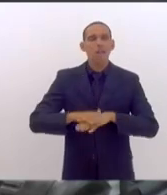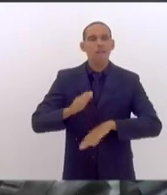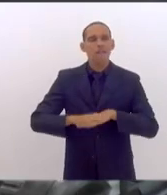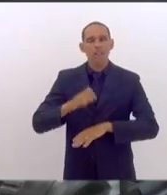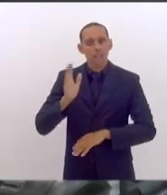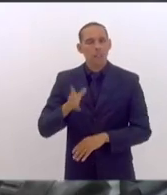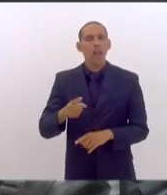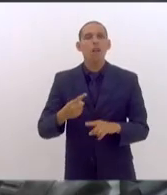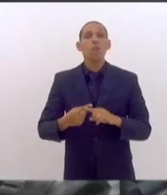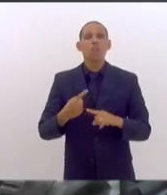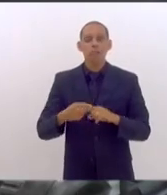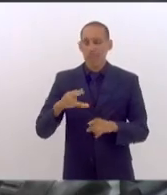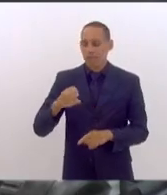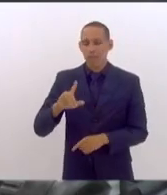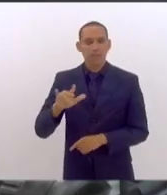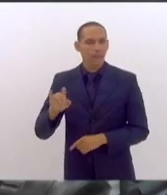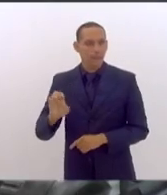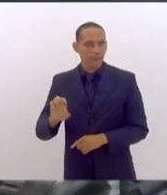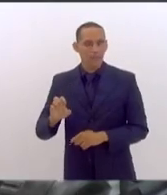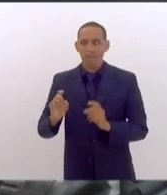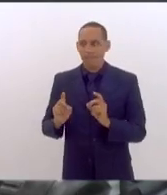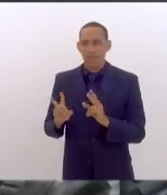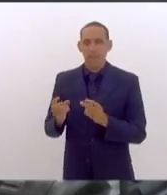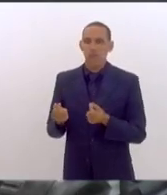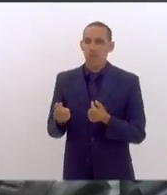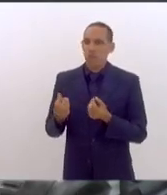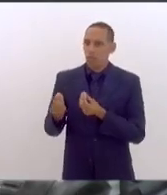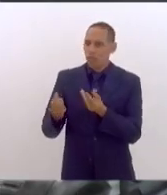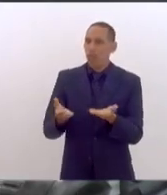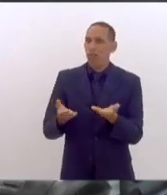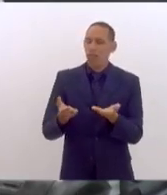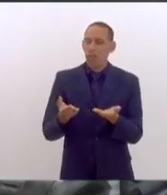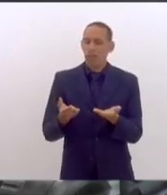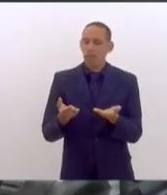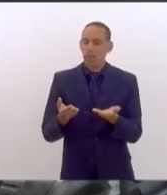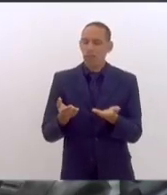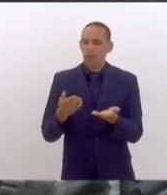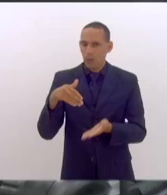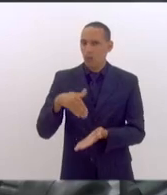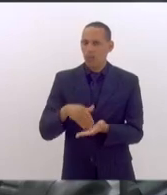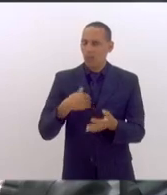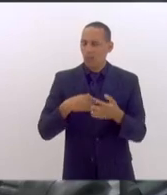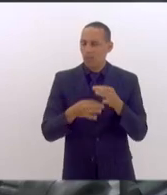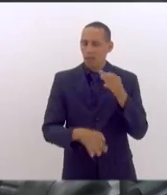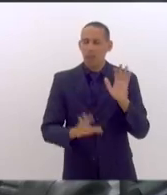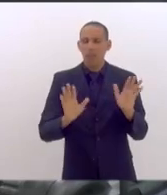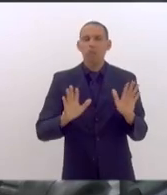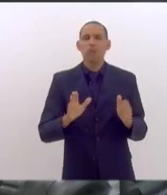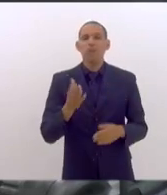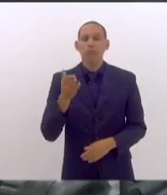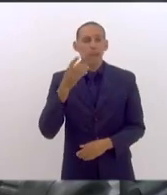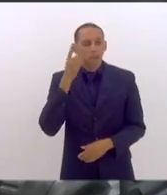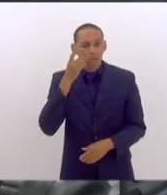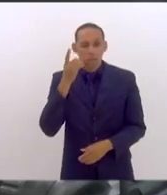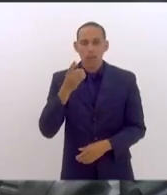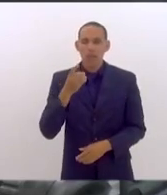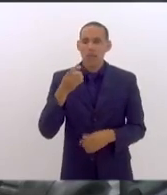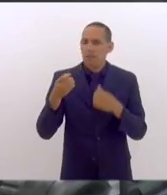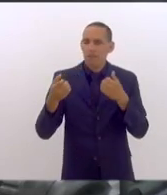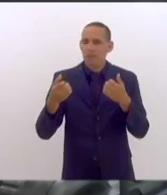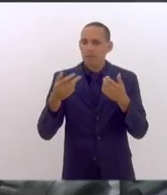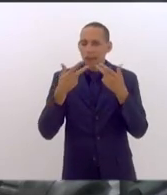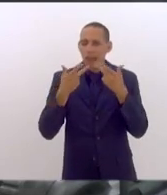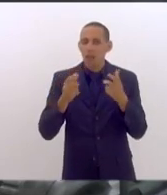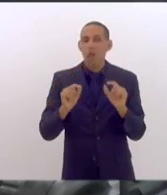do dinheiro da venda da Cedae E para finalizar vai me estender muito Deputado colocou eu tava